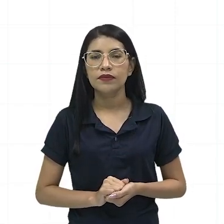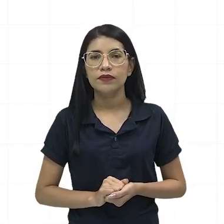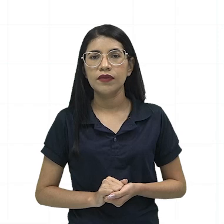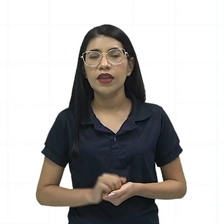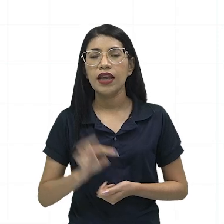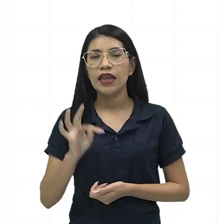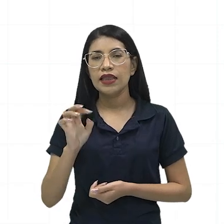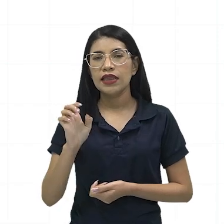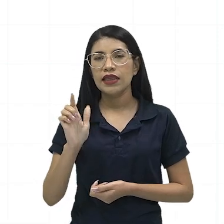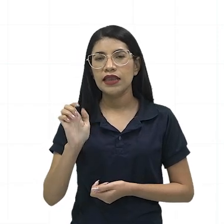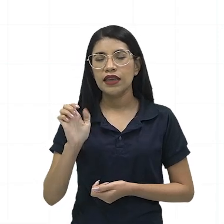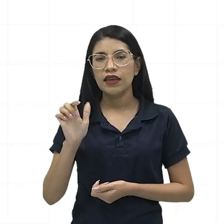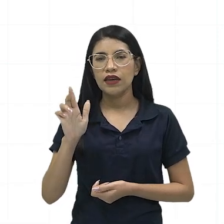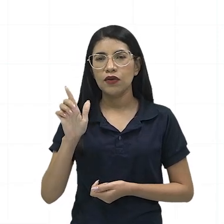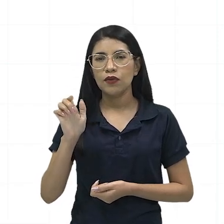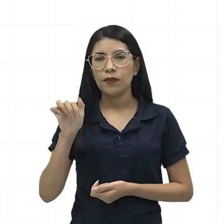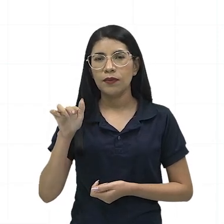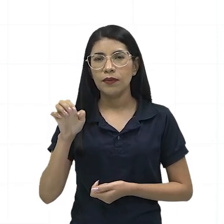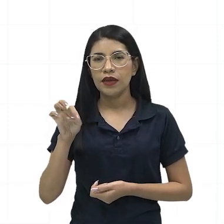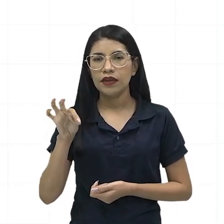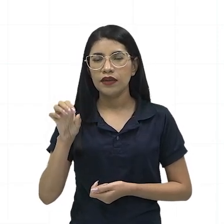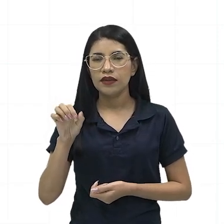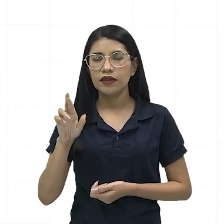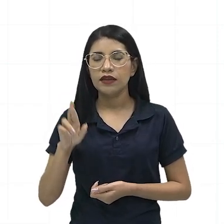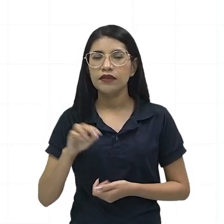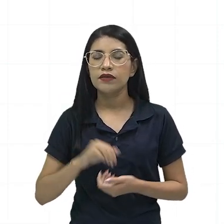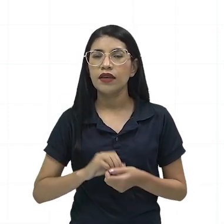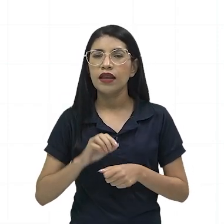tegumentar, que causa ferida na pele,